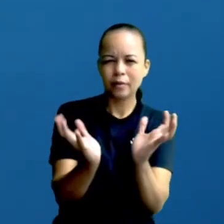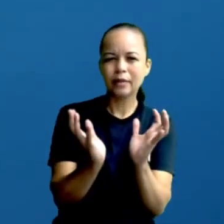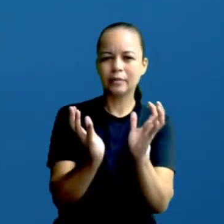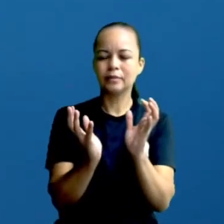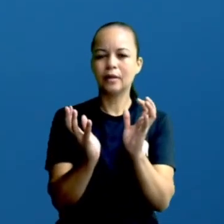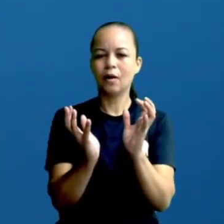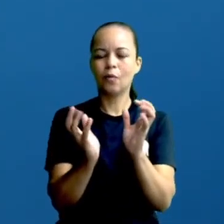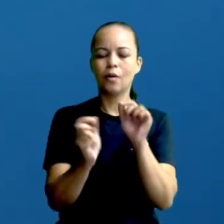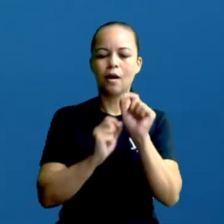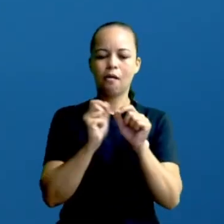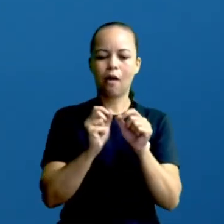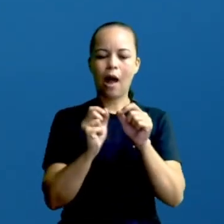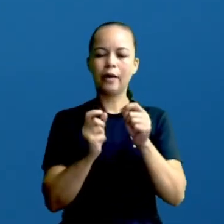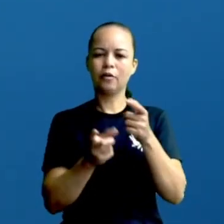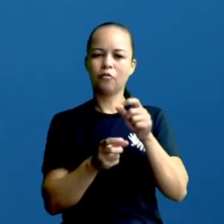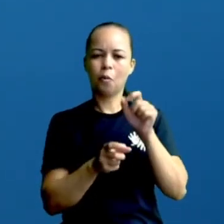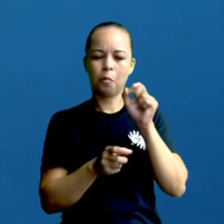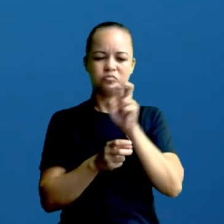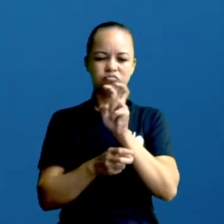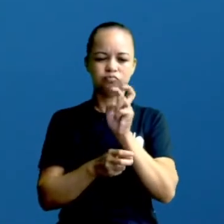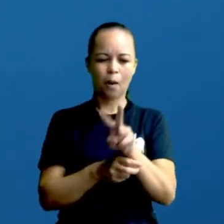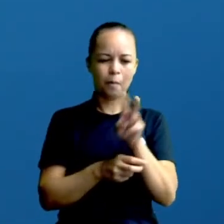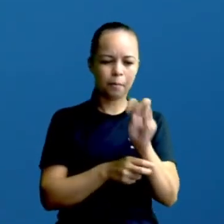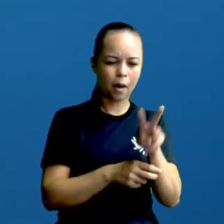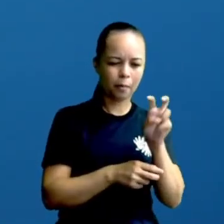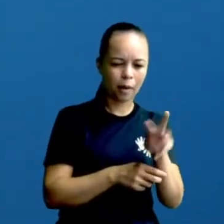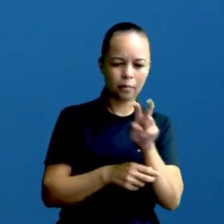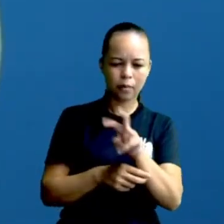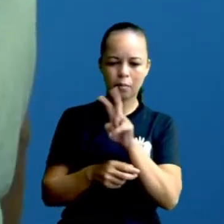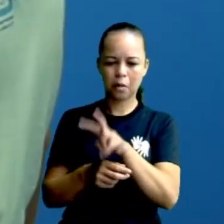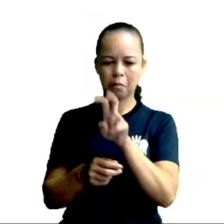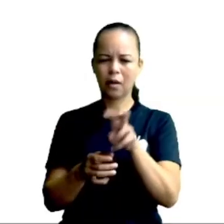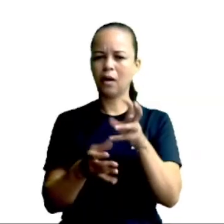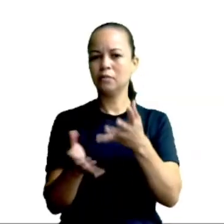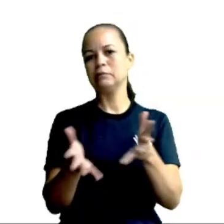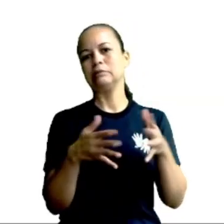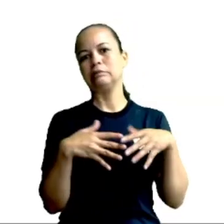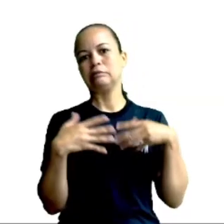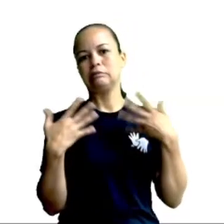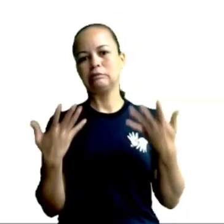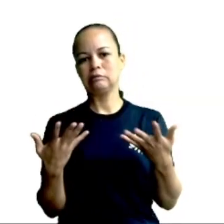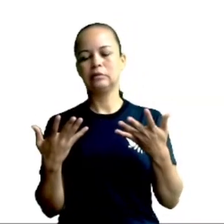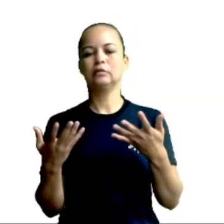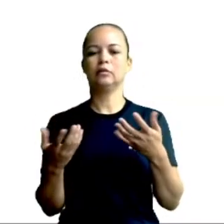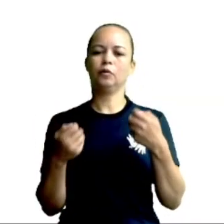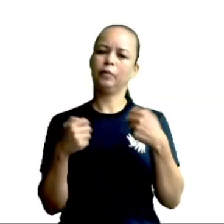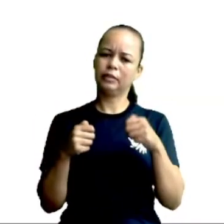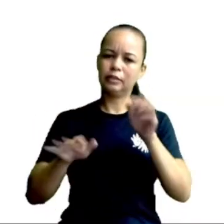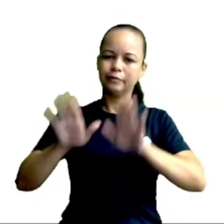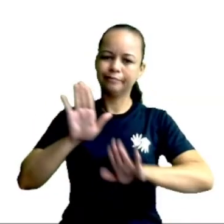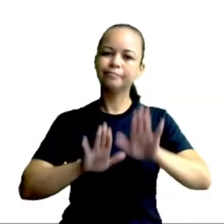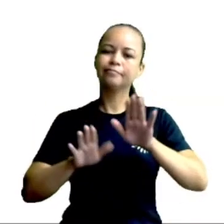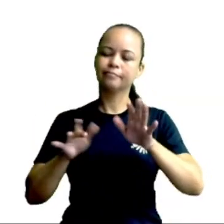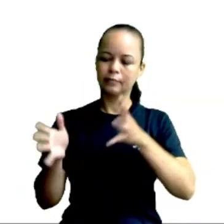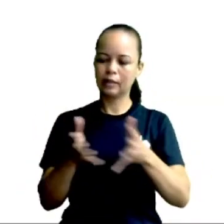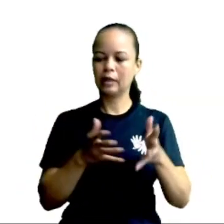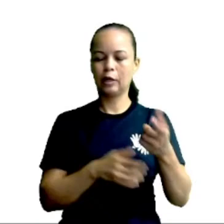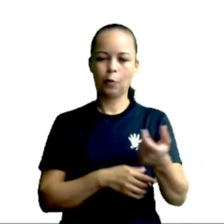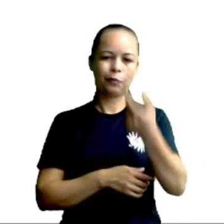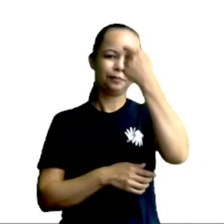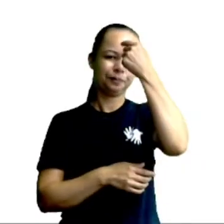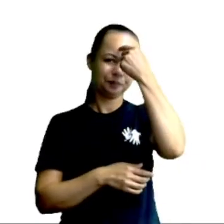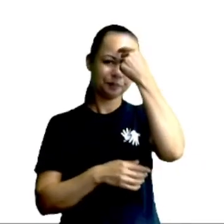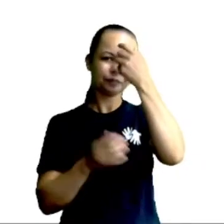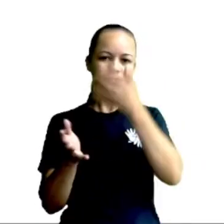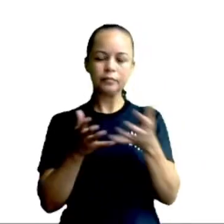as atitudes que vão ter essa mudança mesmo no ambiente, né? E aí, das consequências, nós temos, né, baixar o